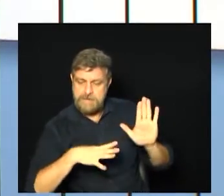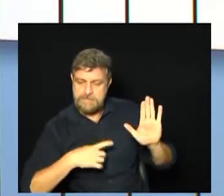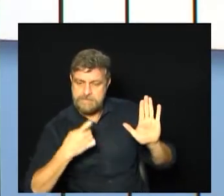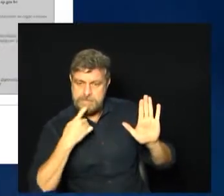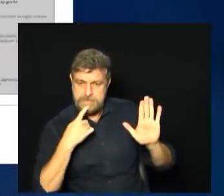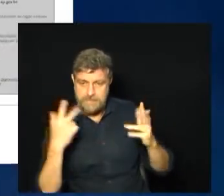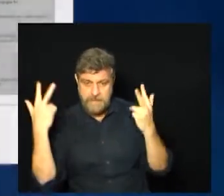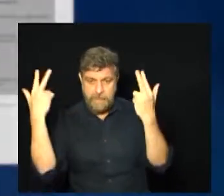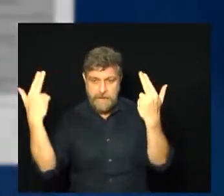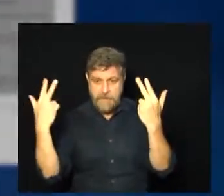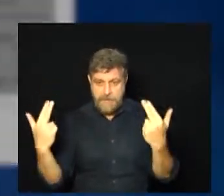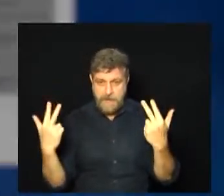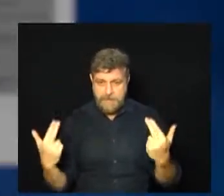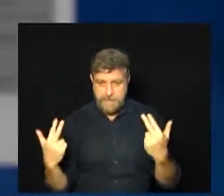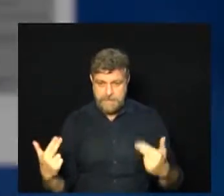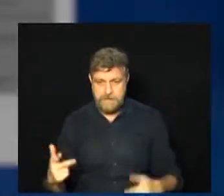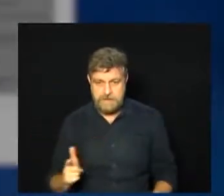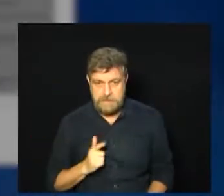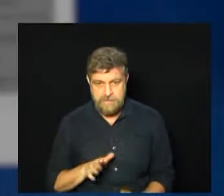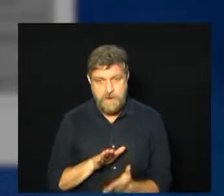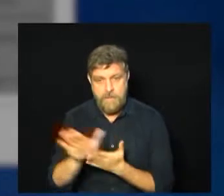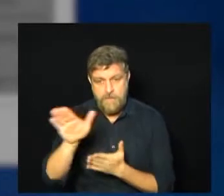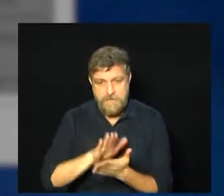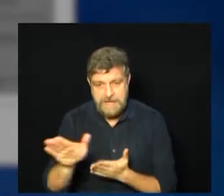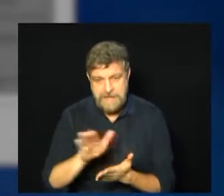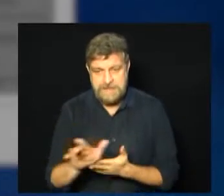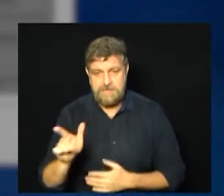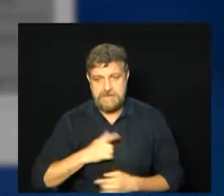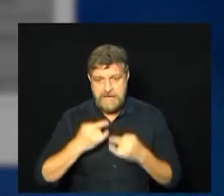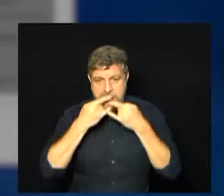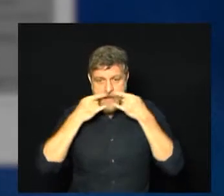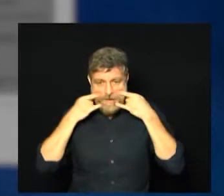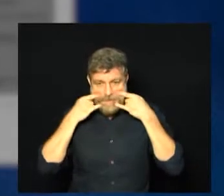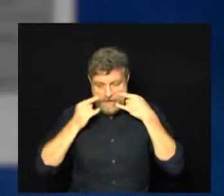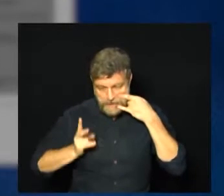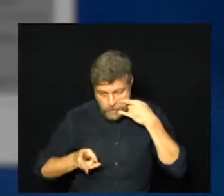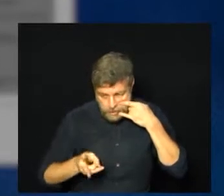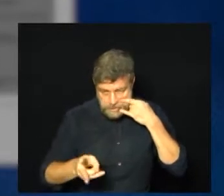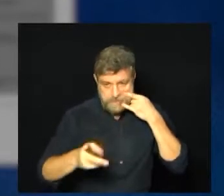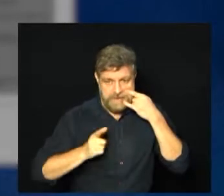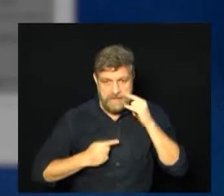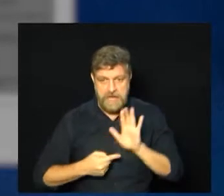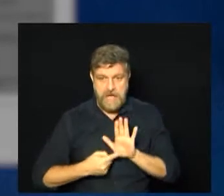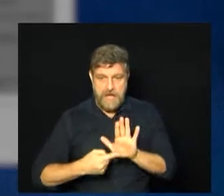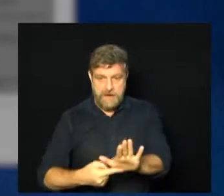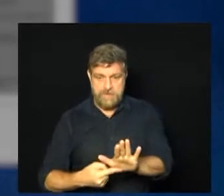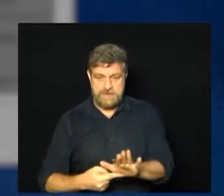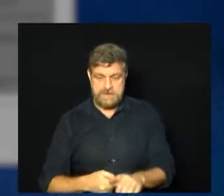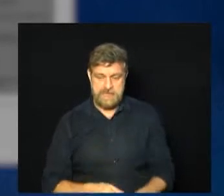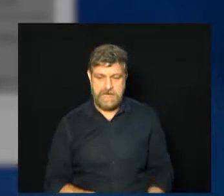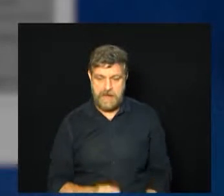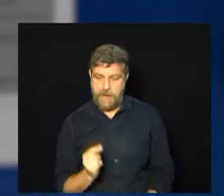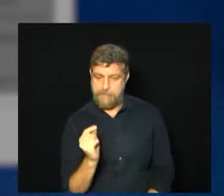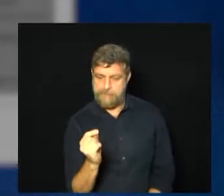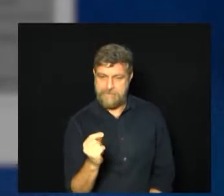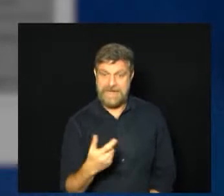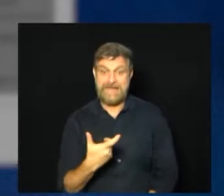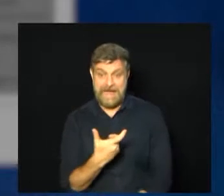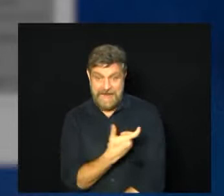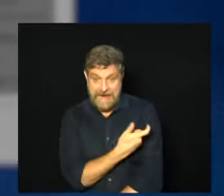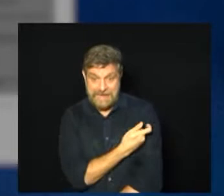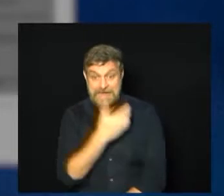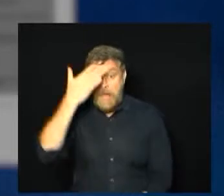mesmo teor. Olha, foi publicado com o uso de máscaras mantido, a apresentação de esquema vacinal também será exigido